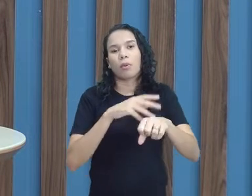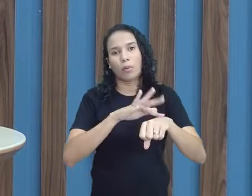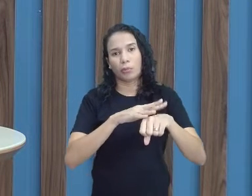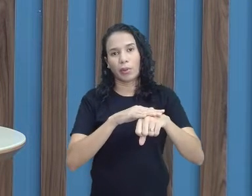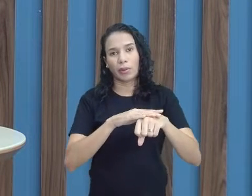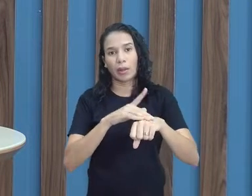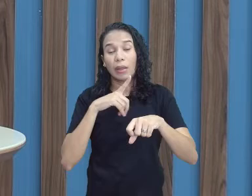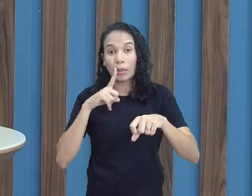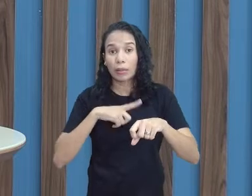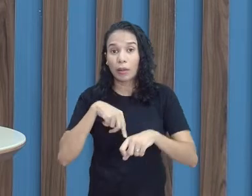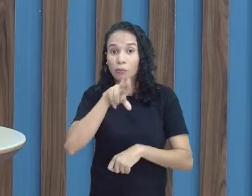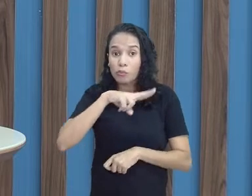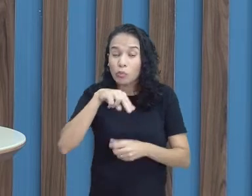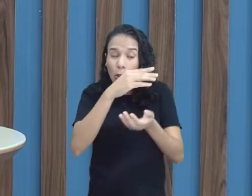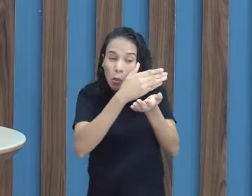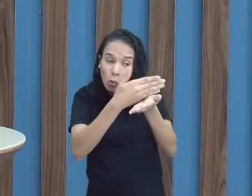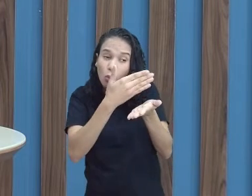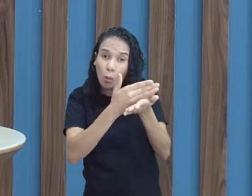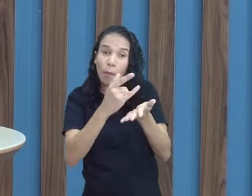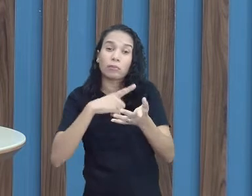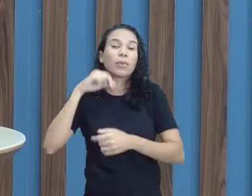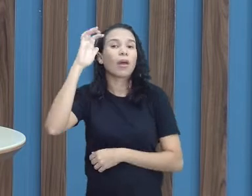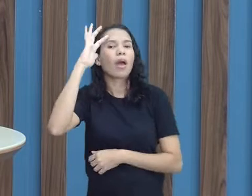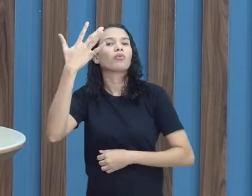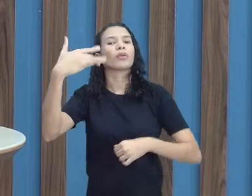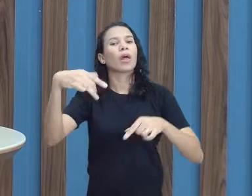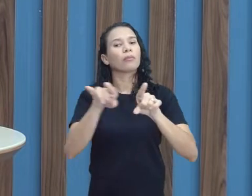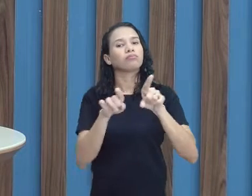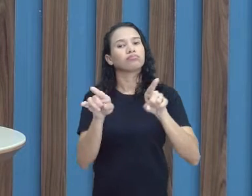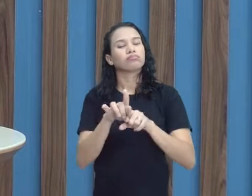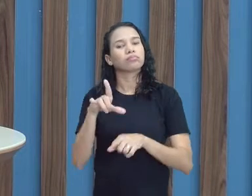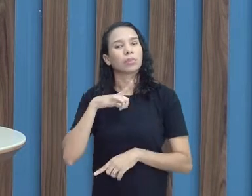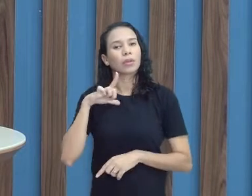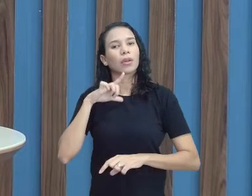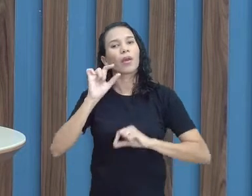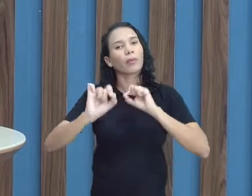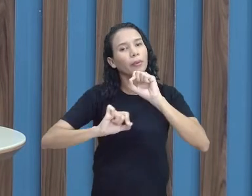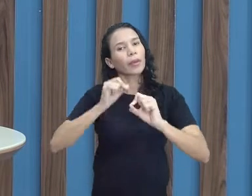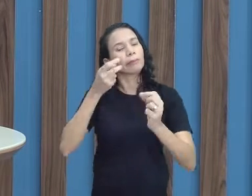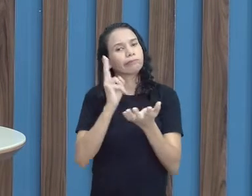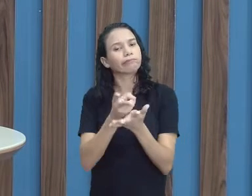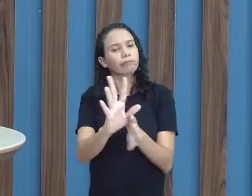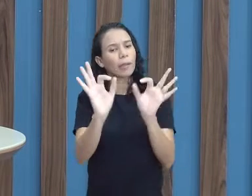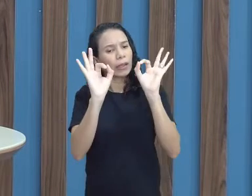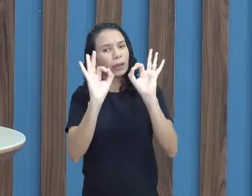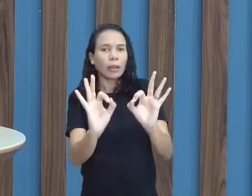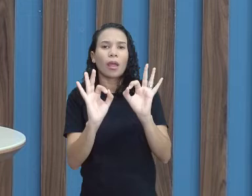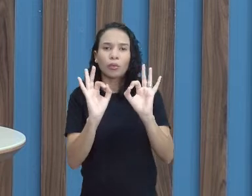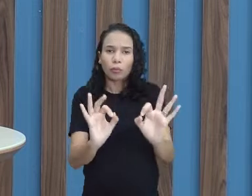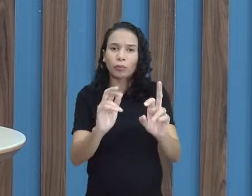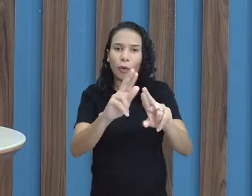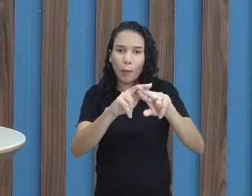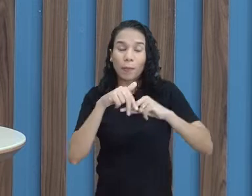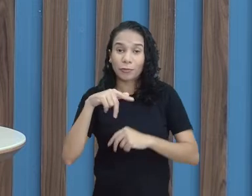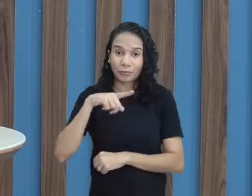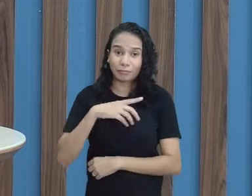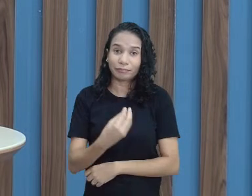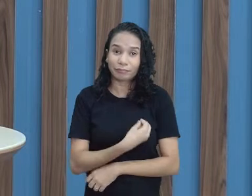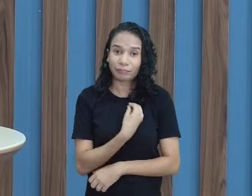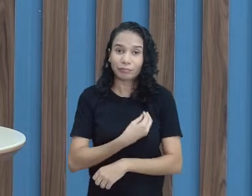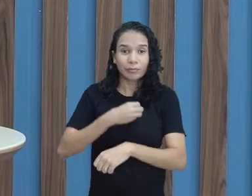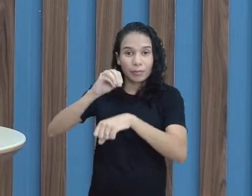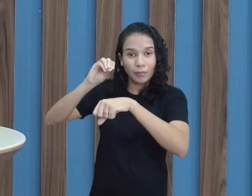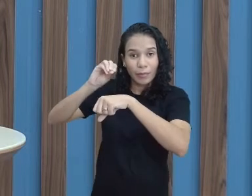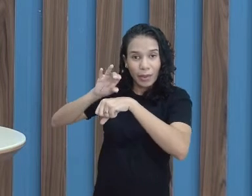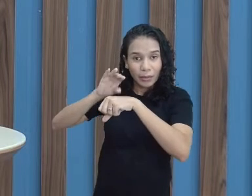início, a questão aí do resultado legal vai ser certeza. Então, aqui estou dando essa